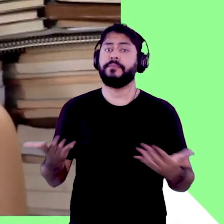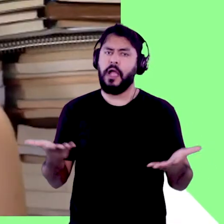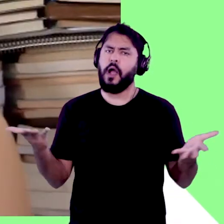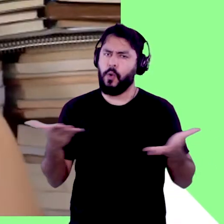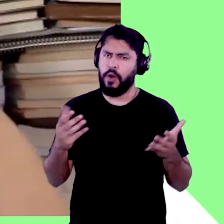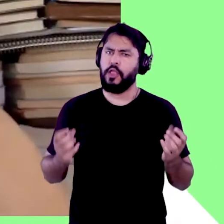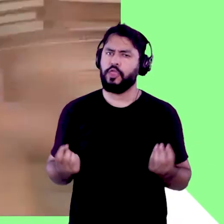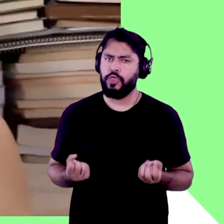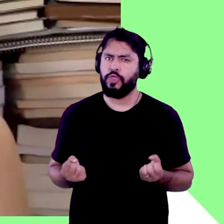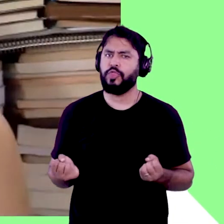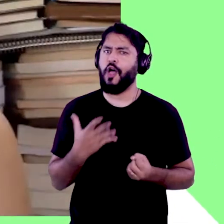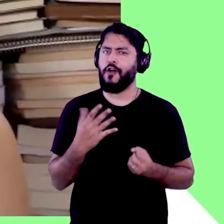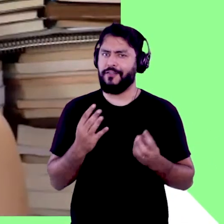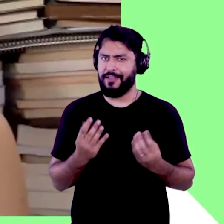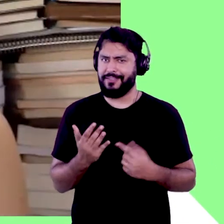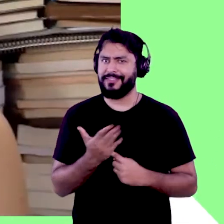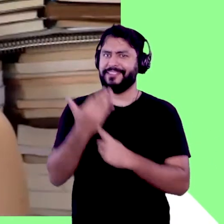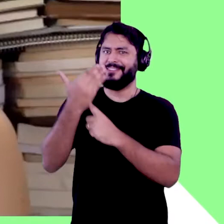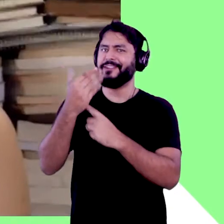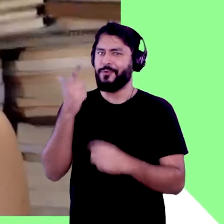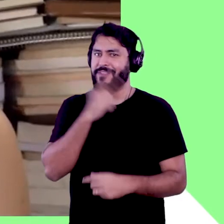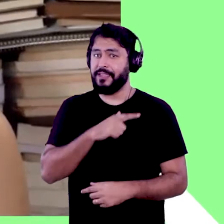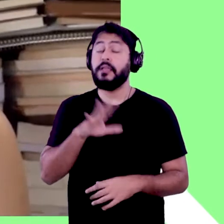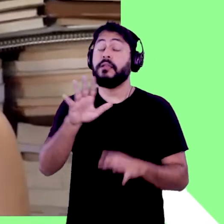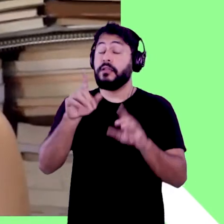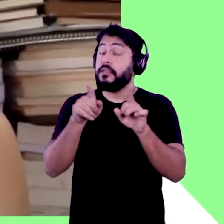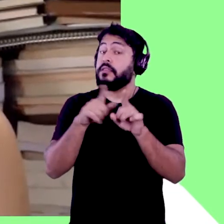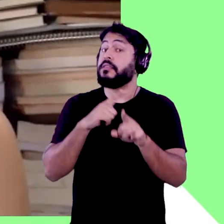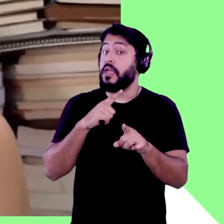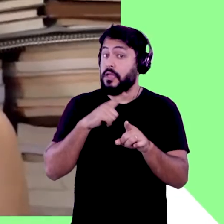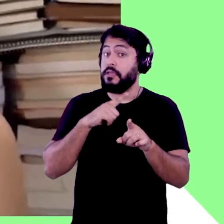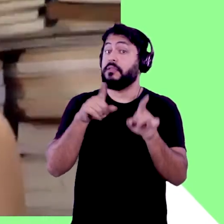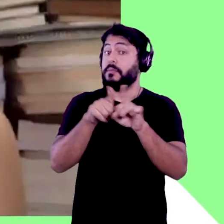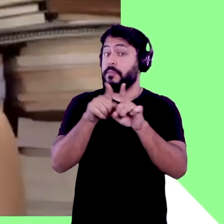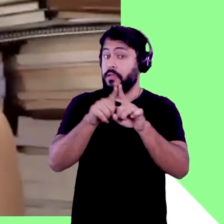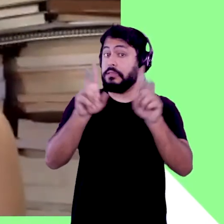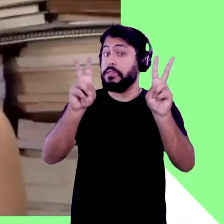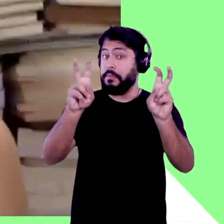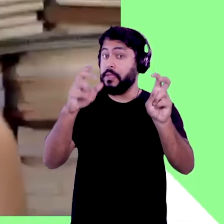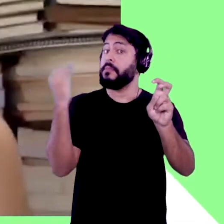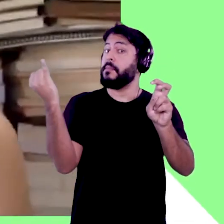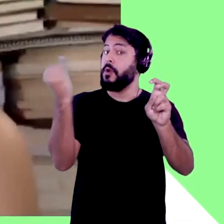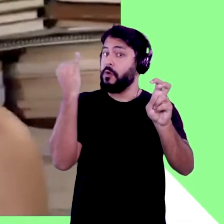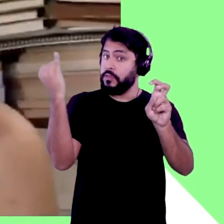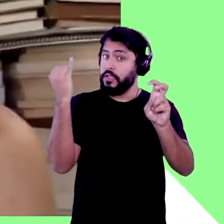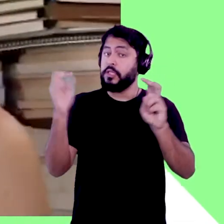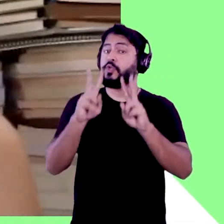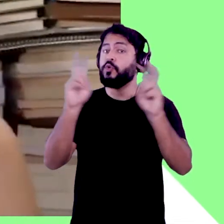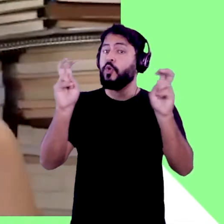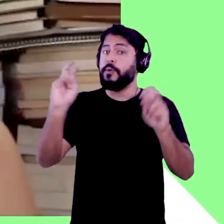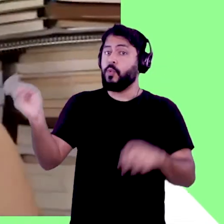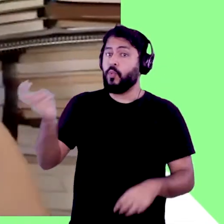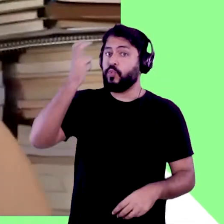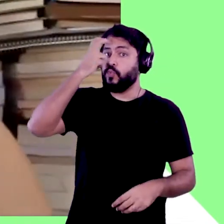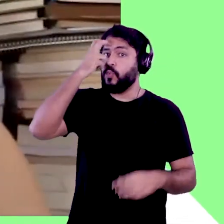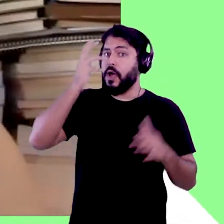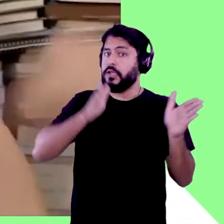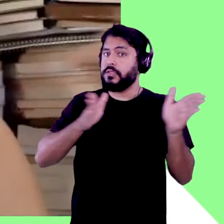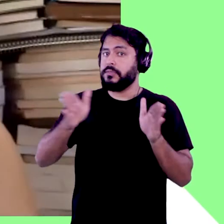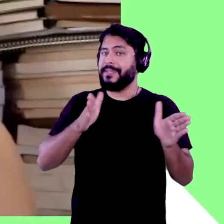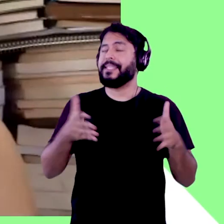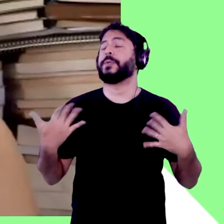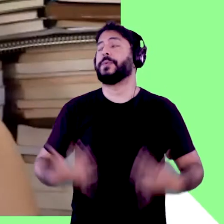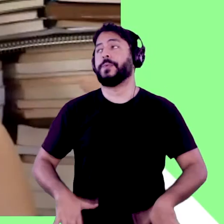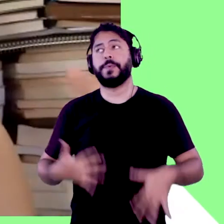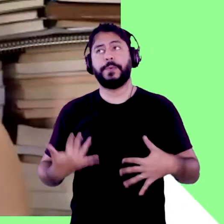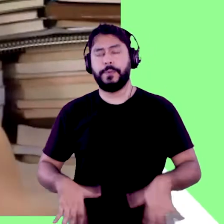aí eu acho que entra, né, um tema muito importante, que é a questão da cultura da acessibilidade, né, que a gente